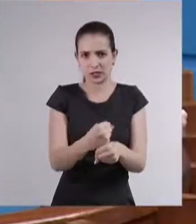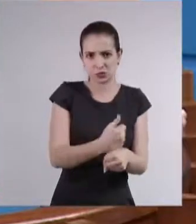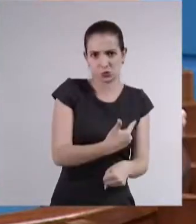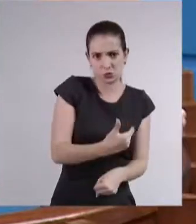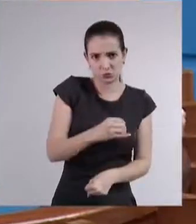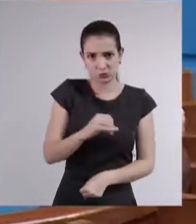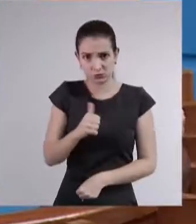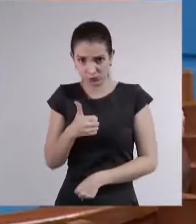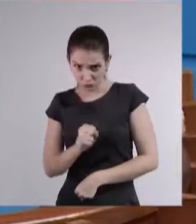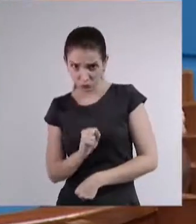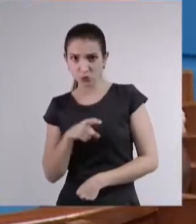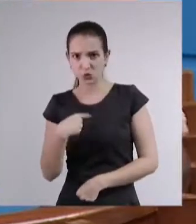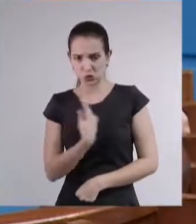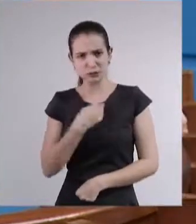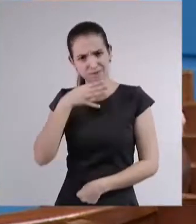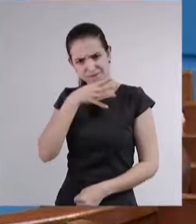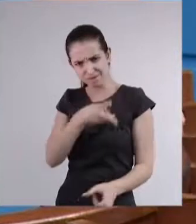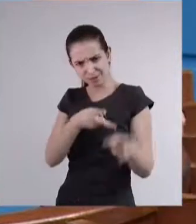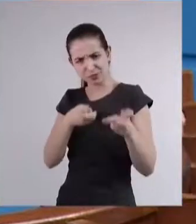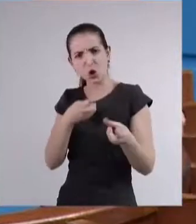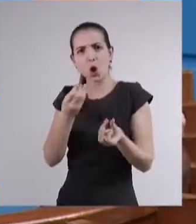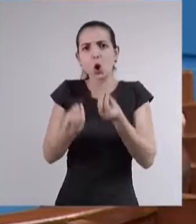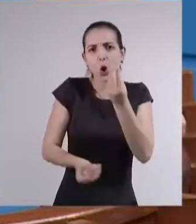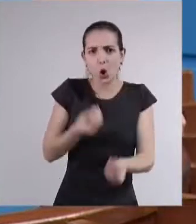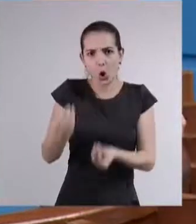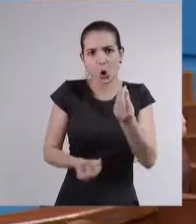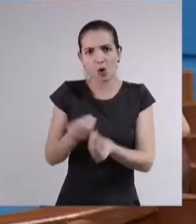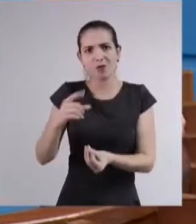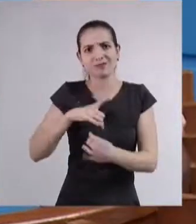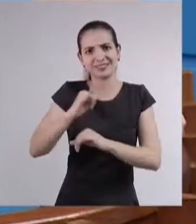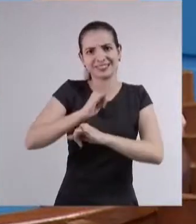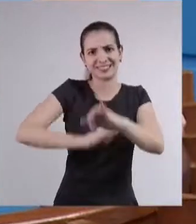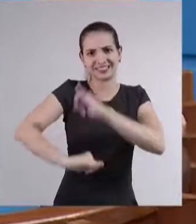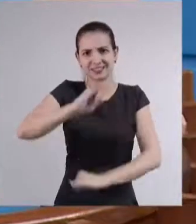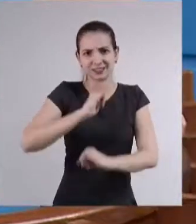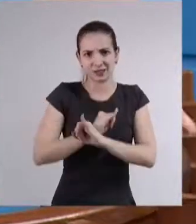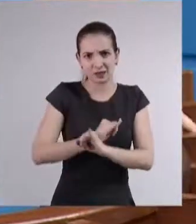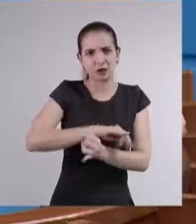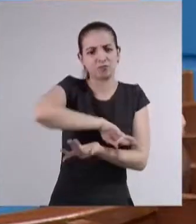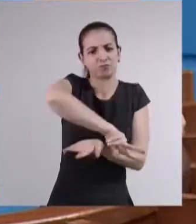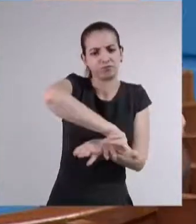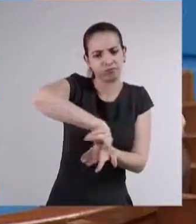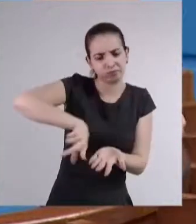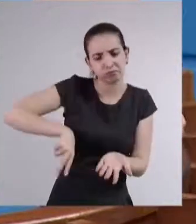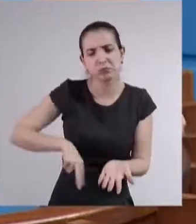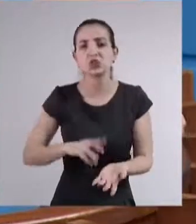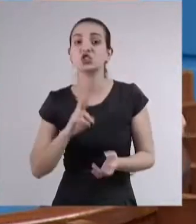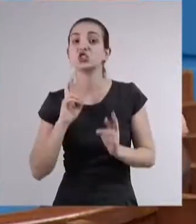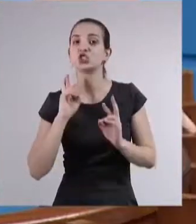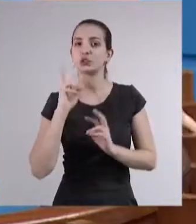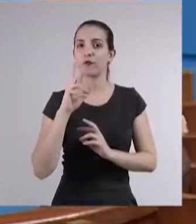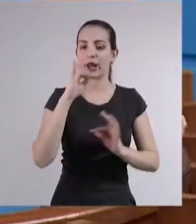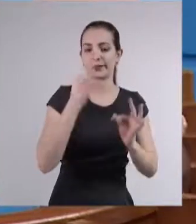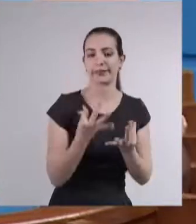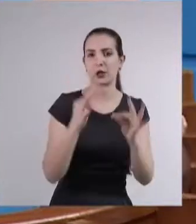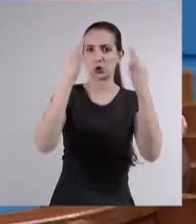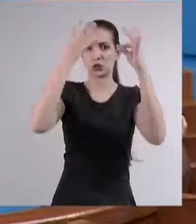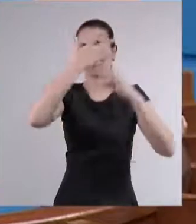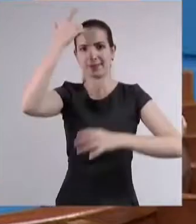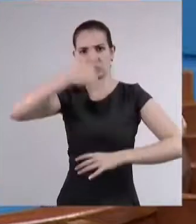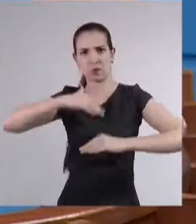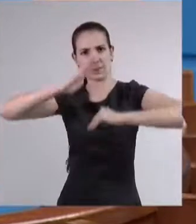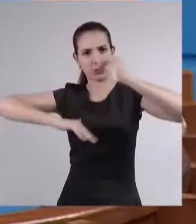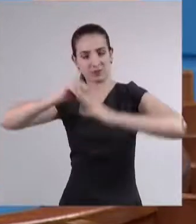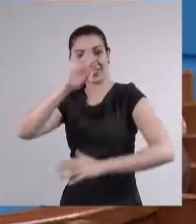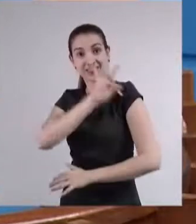2018, como que as redes sociais, esses robôs, esses profissionais que